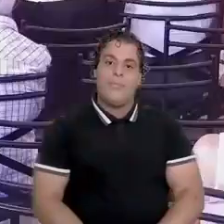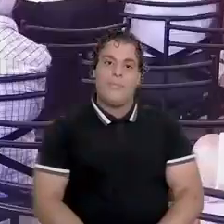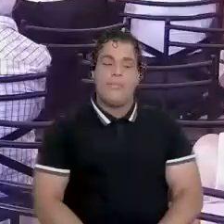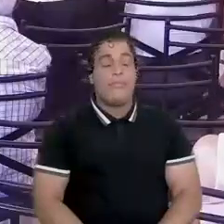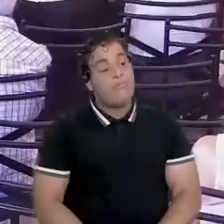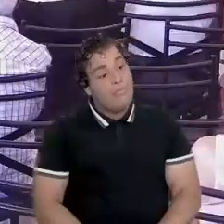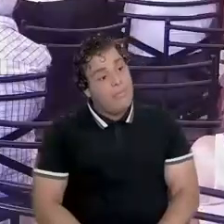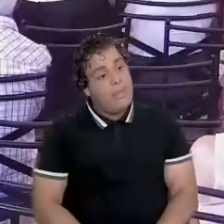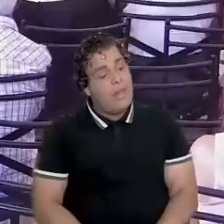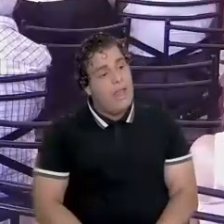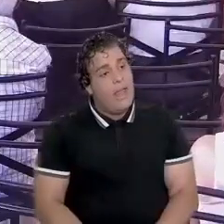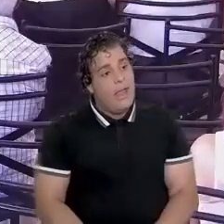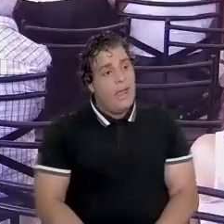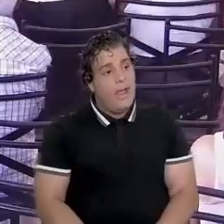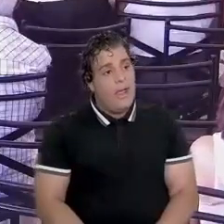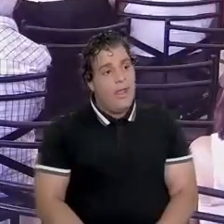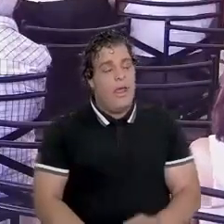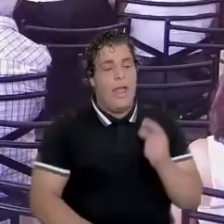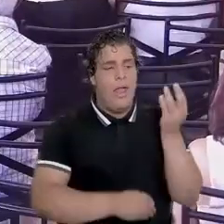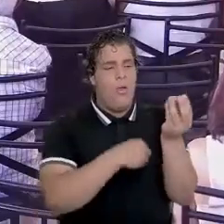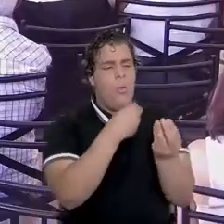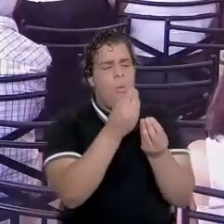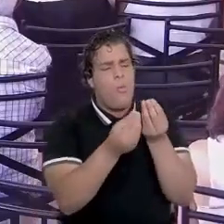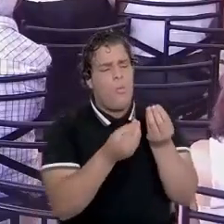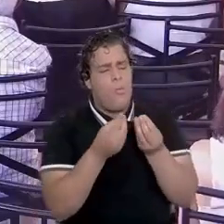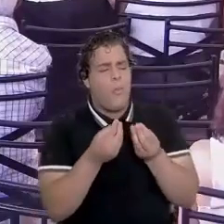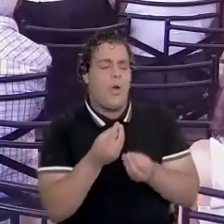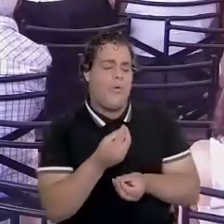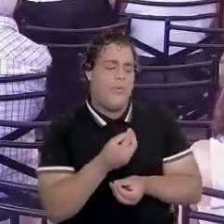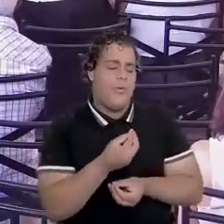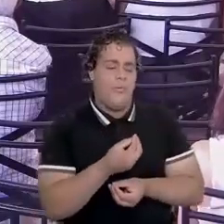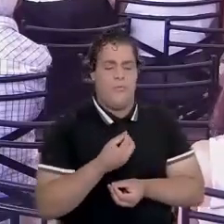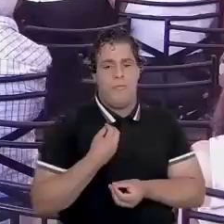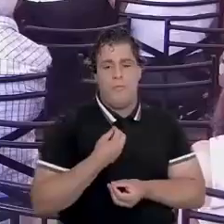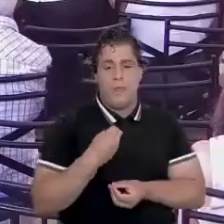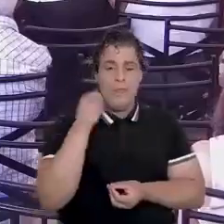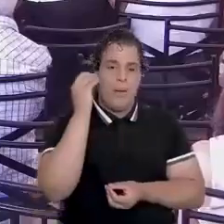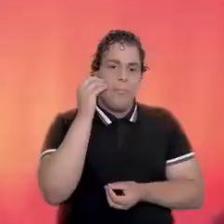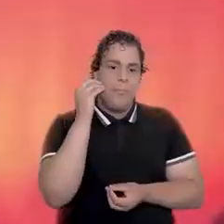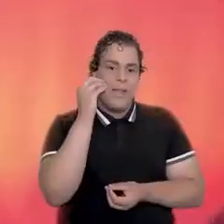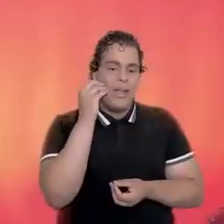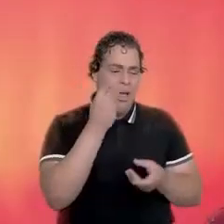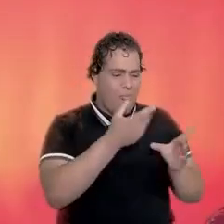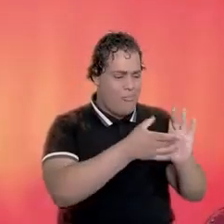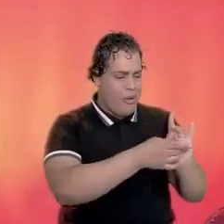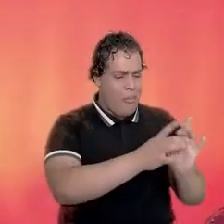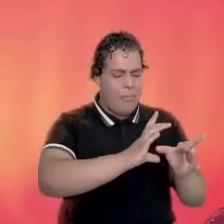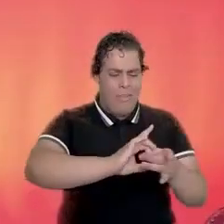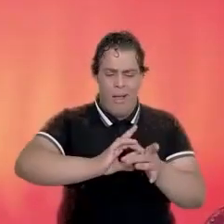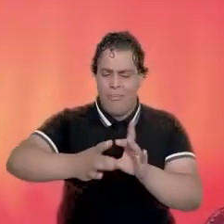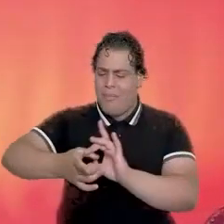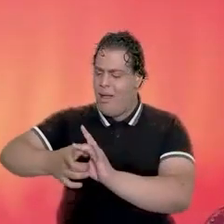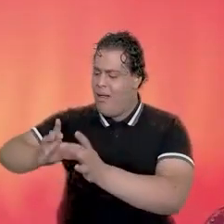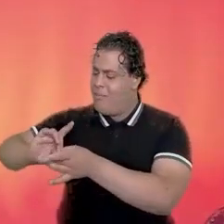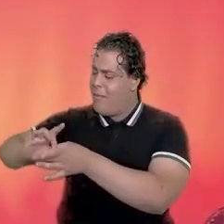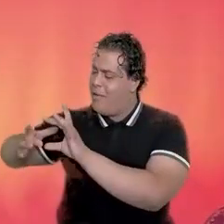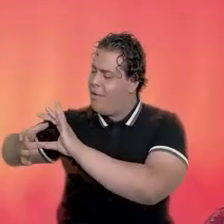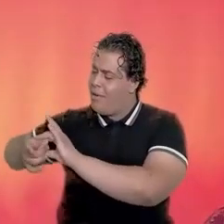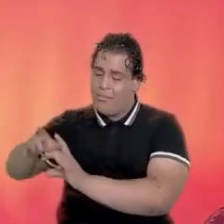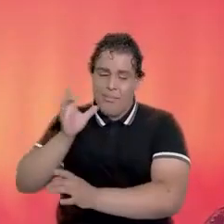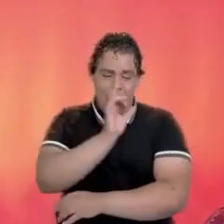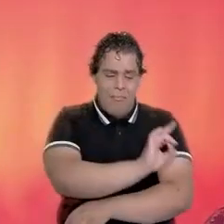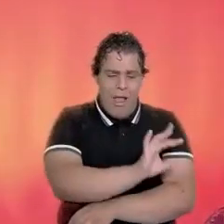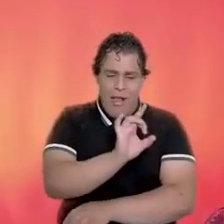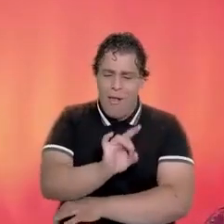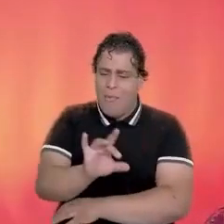É uma questão de viver em diversos espaços, porque cada espaço dá para nós uma